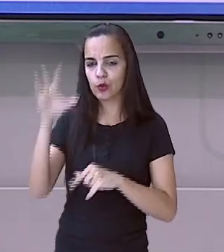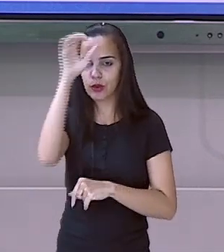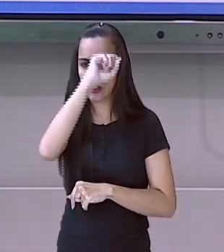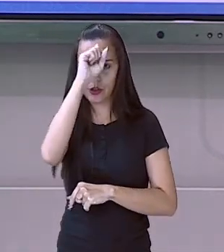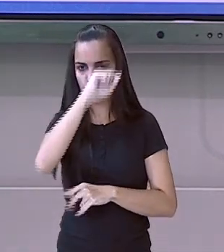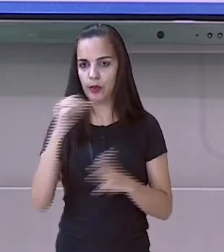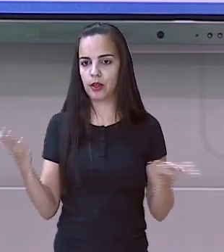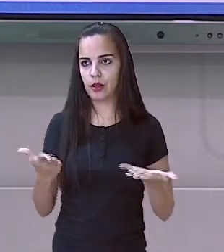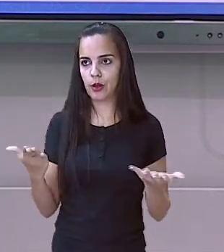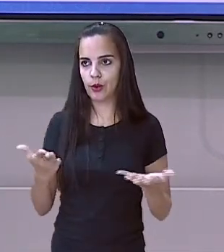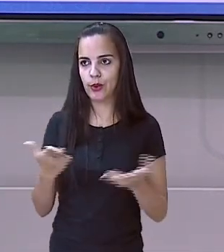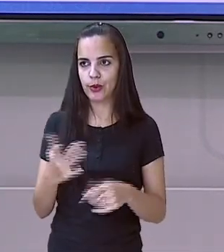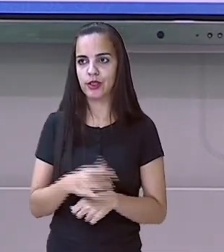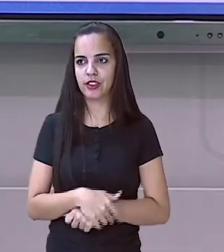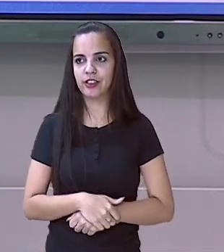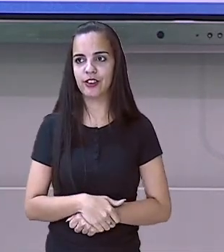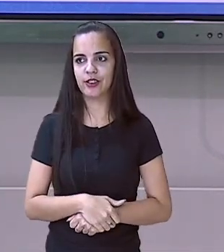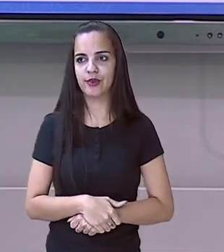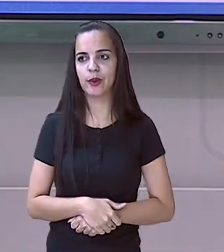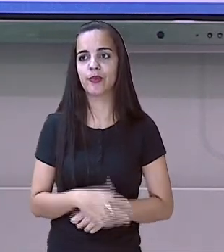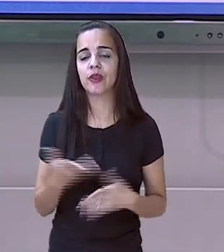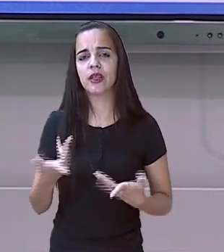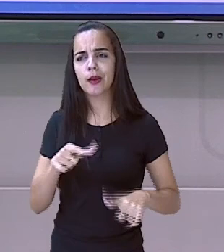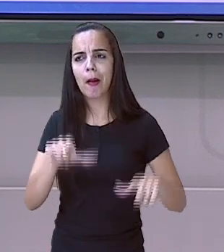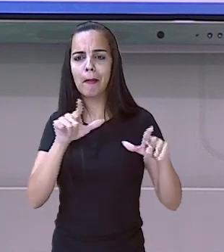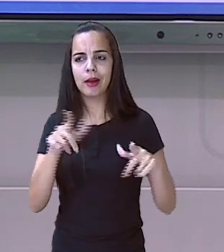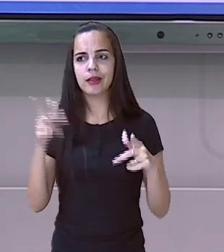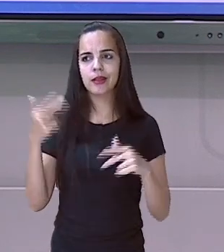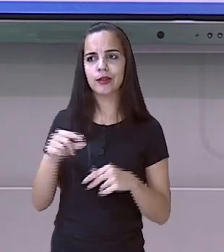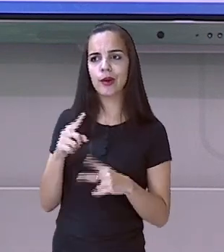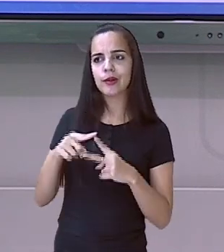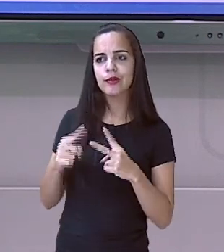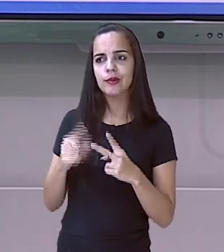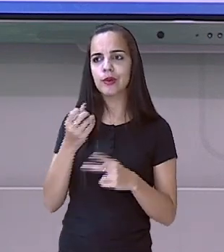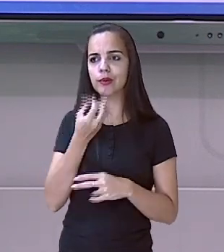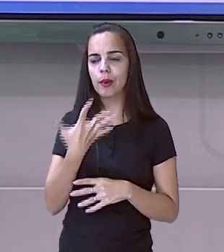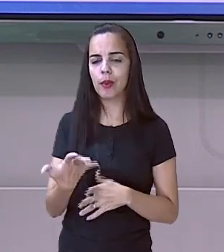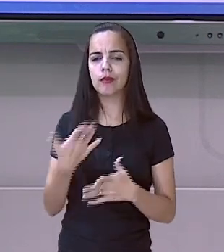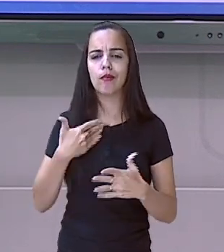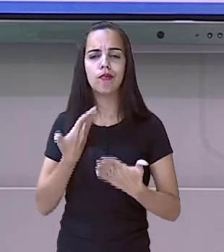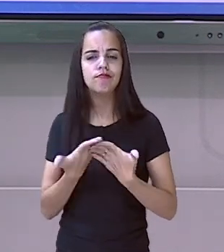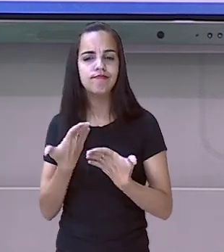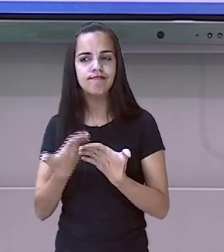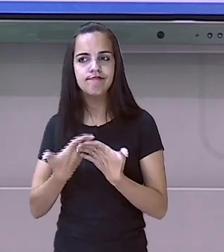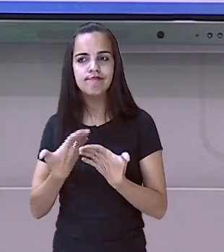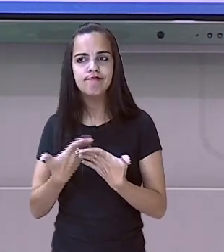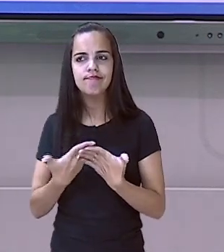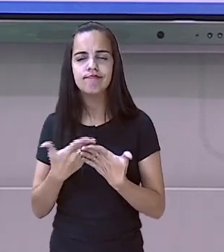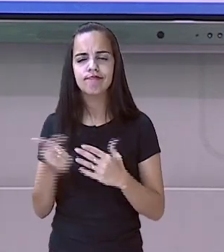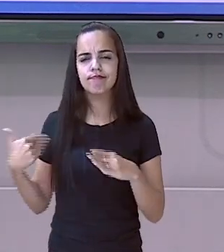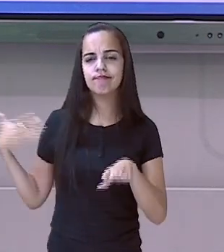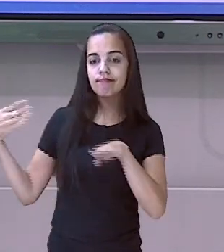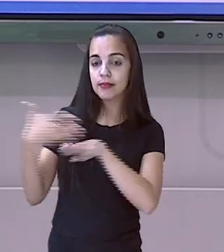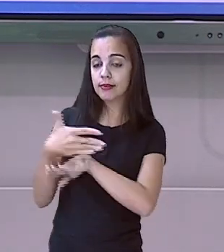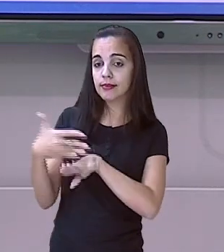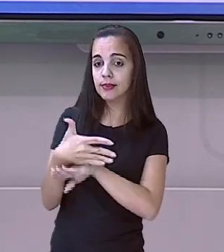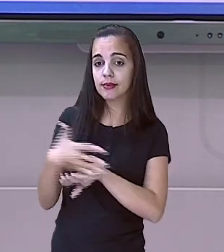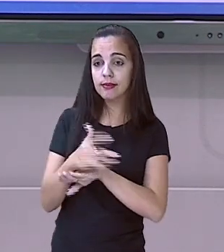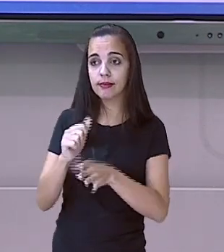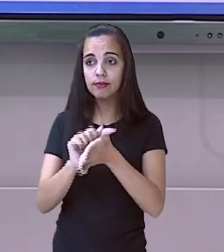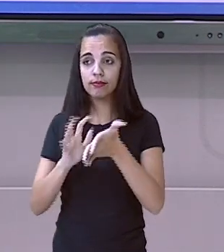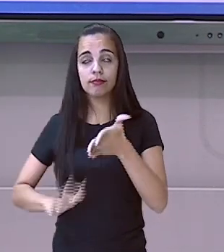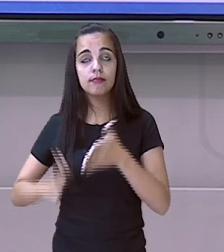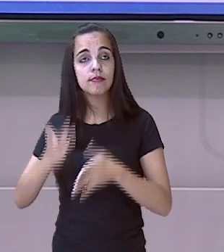como paisagem humanizada ou paisagem natural. Desejo a todos vocês um bom trabalho e para acessar as nossas atividades